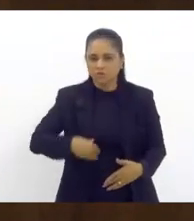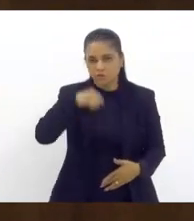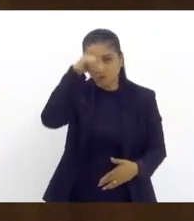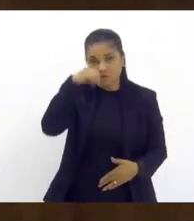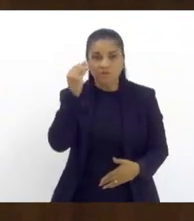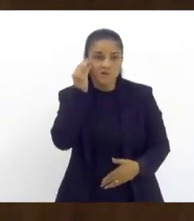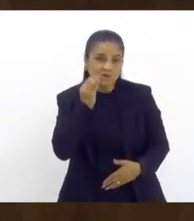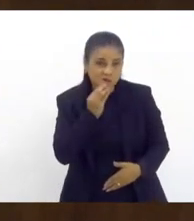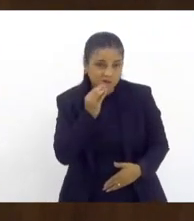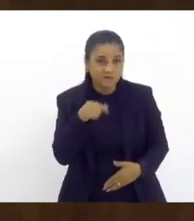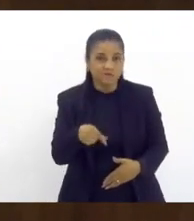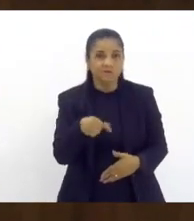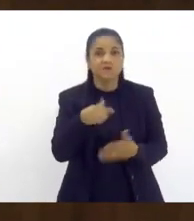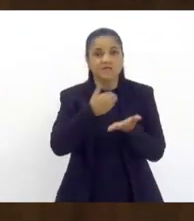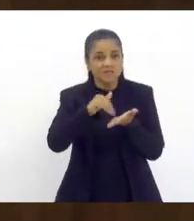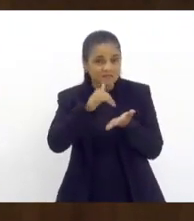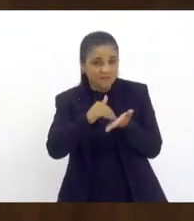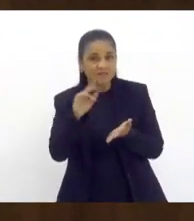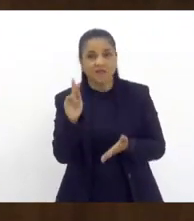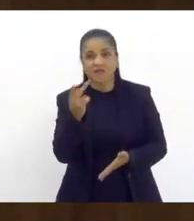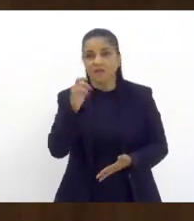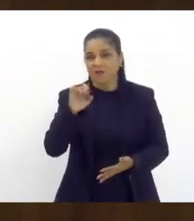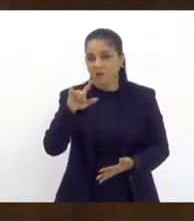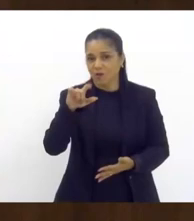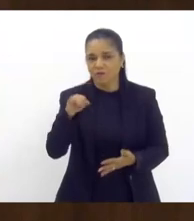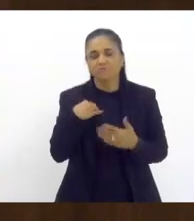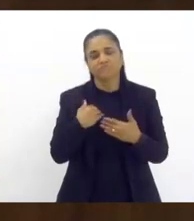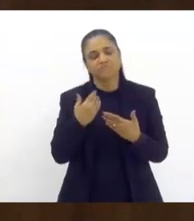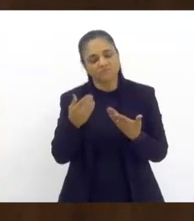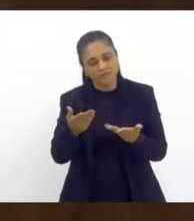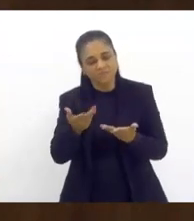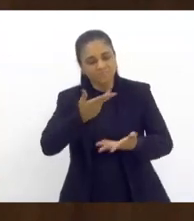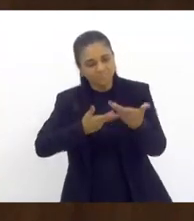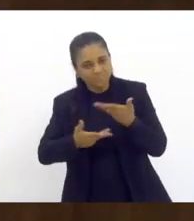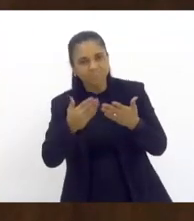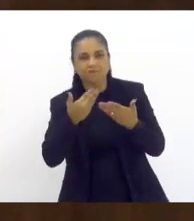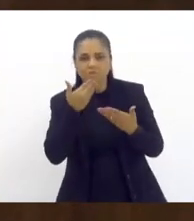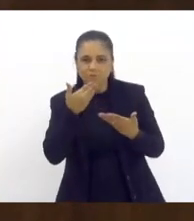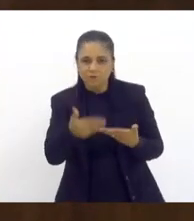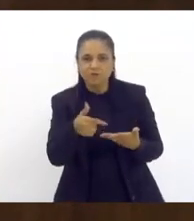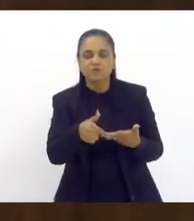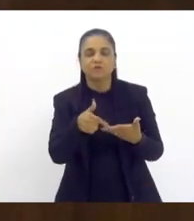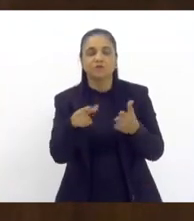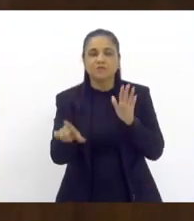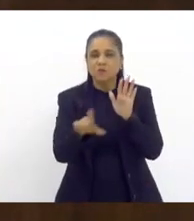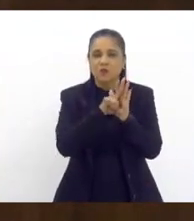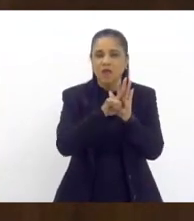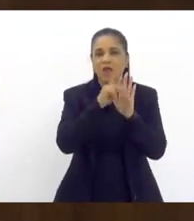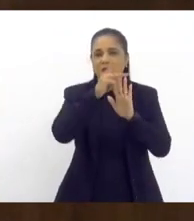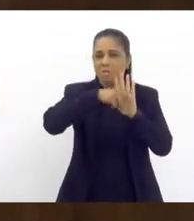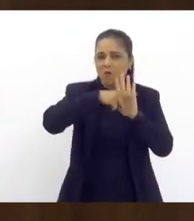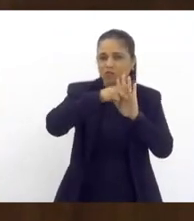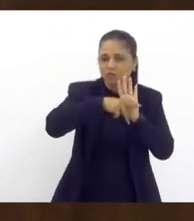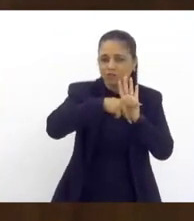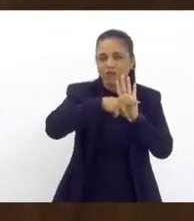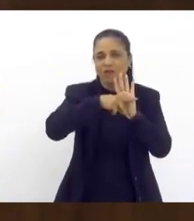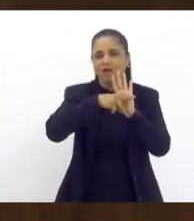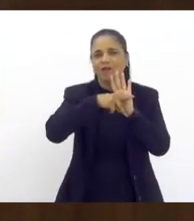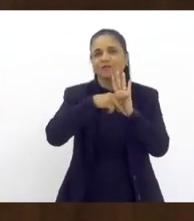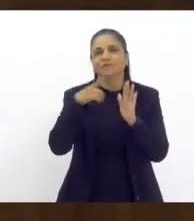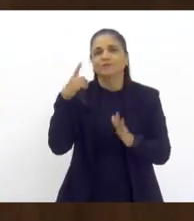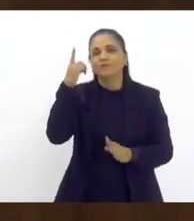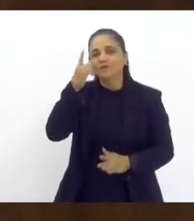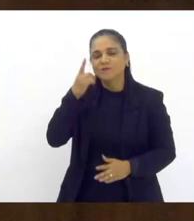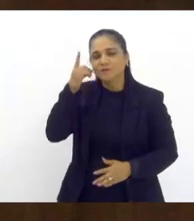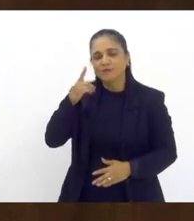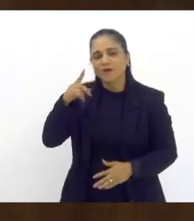que certamente irá atender as nossas solicitações, porque são projetos, são leis, deputado Brazão, nosso querido